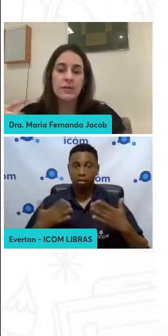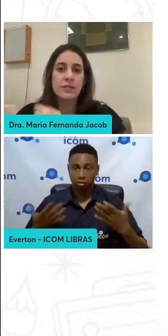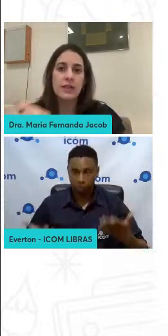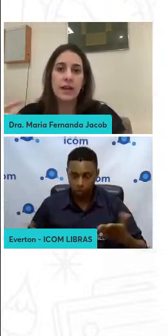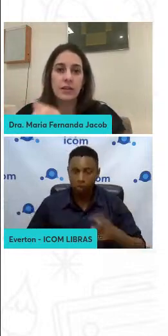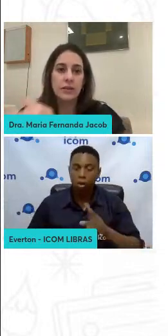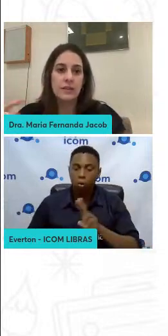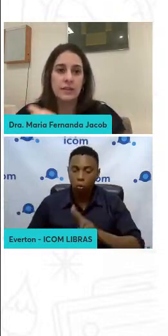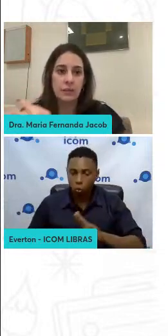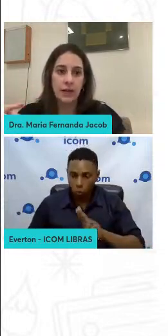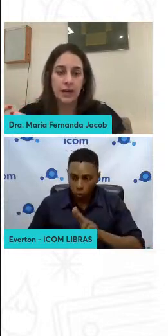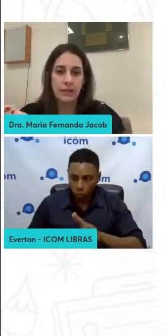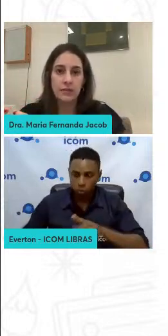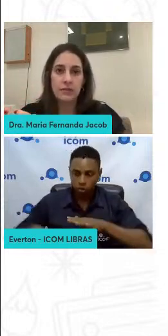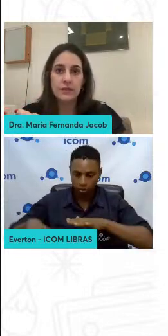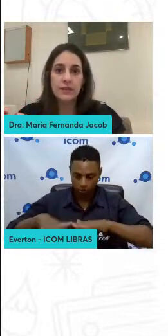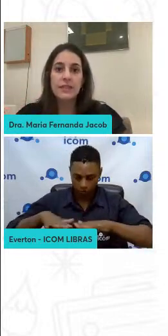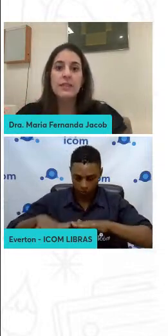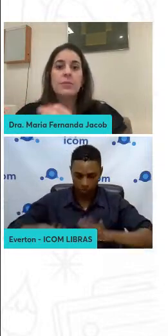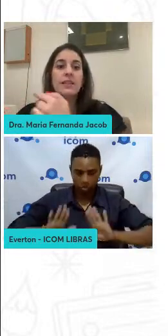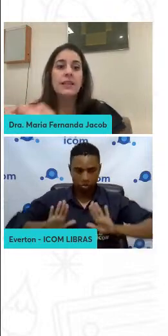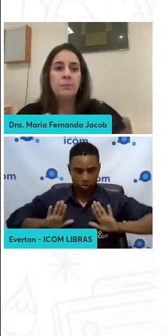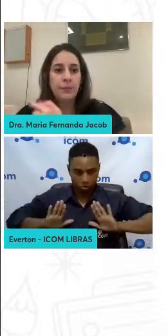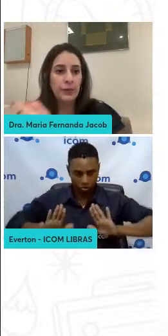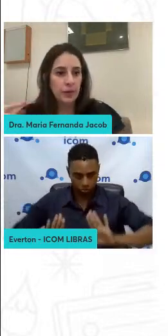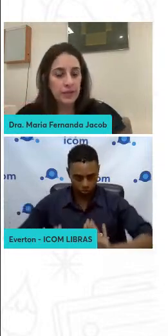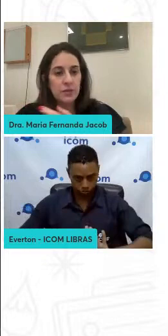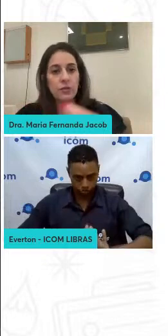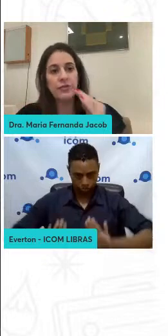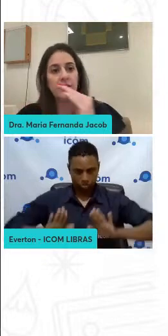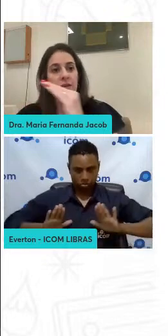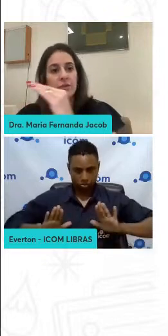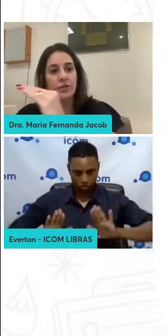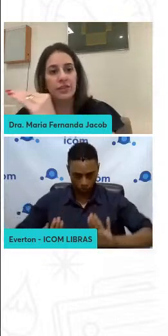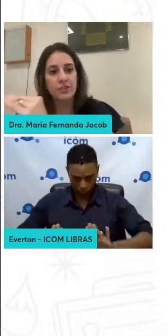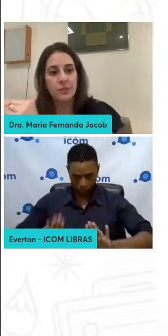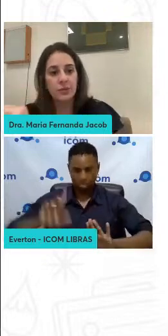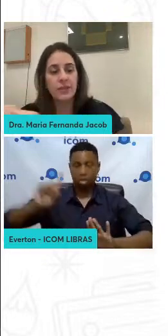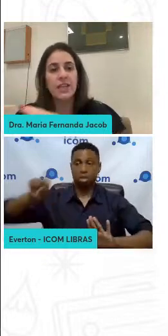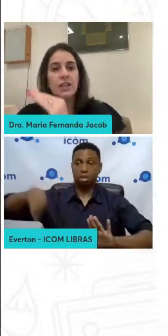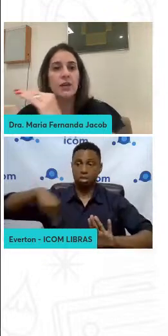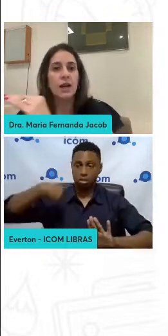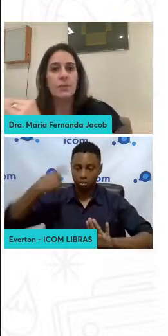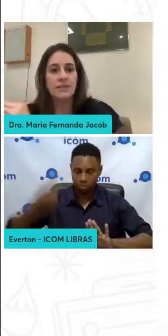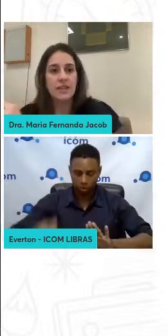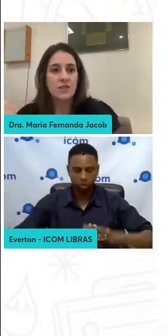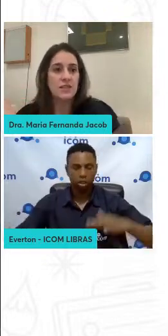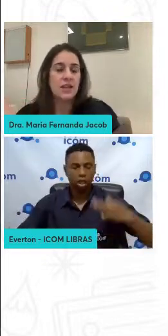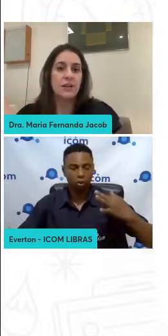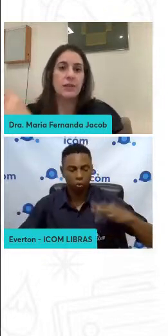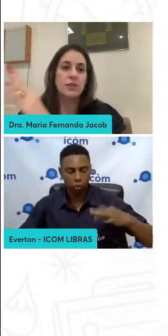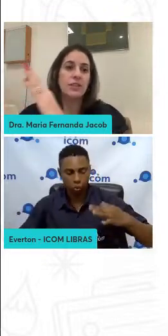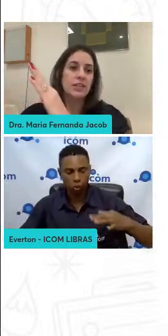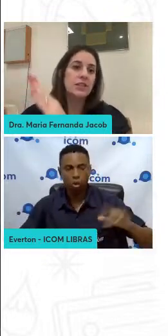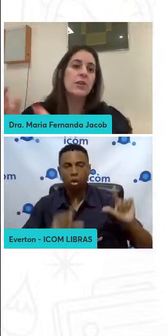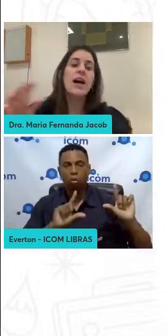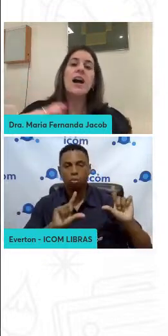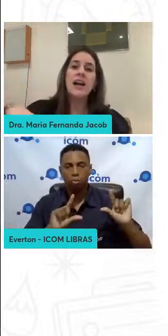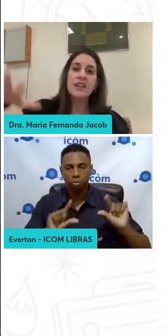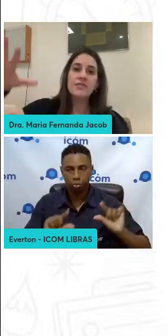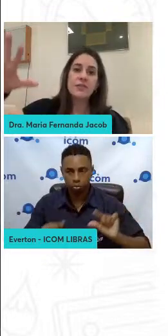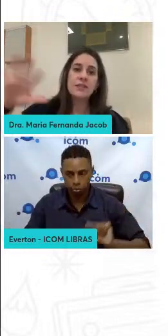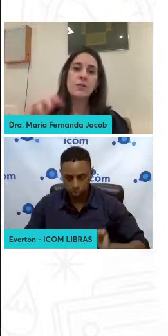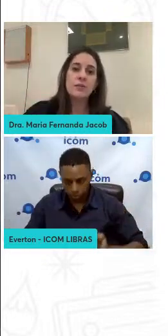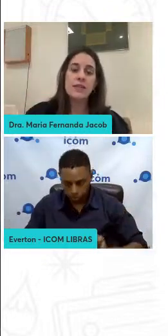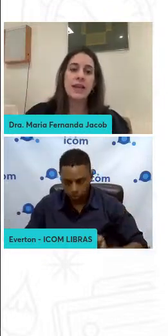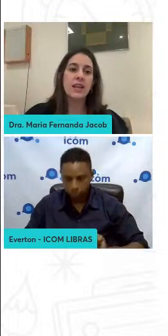para começar esse trabalho, para depois, conforme a dor vai diminuindo, a incapacidade física vai melhorando,